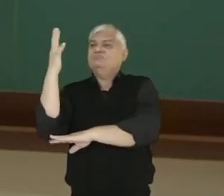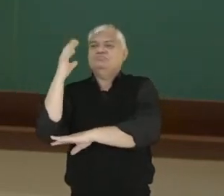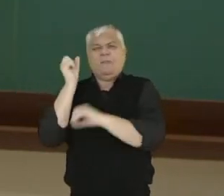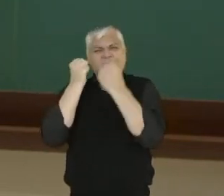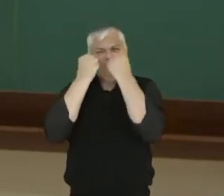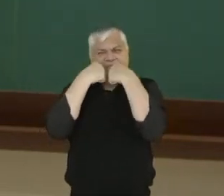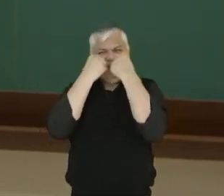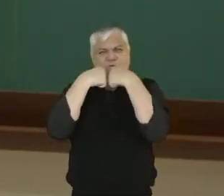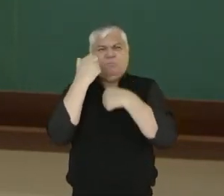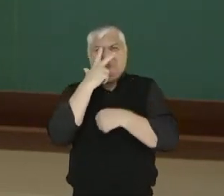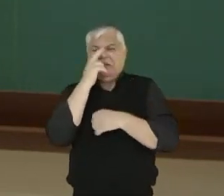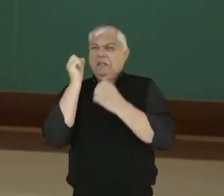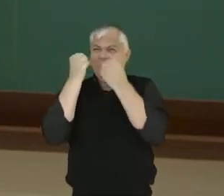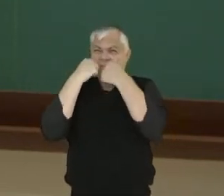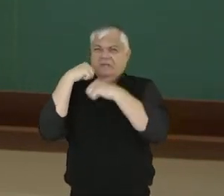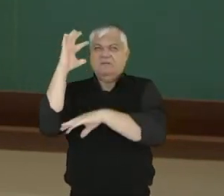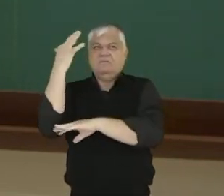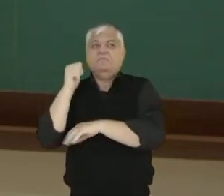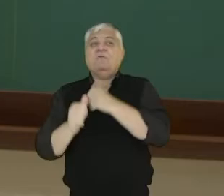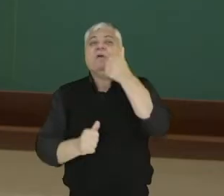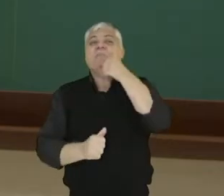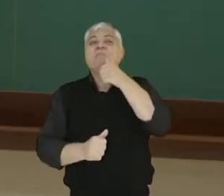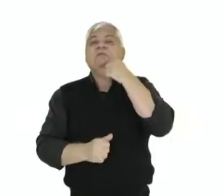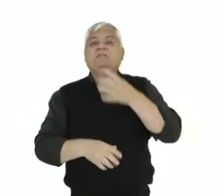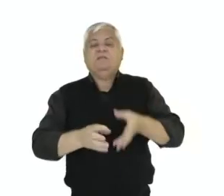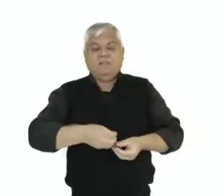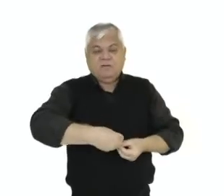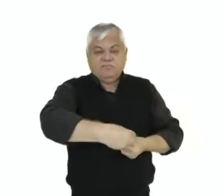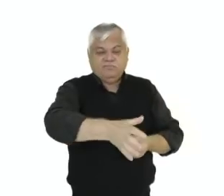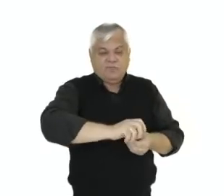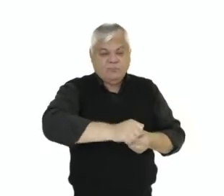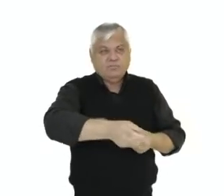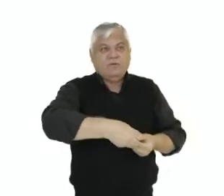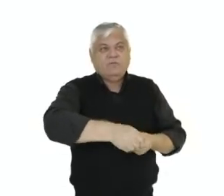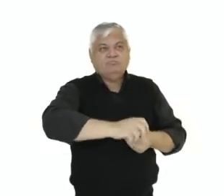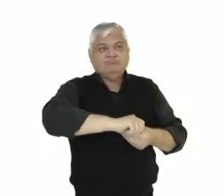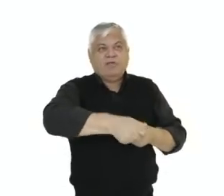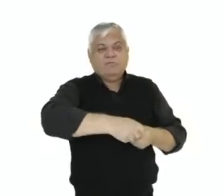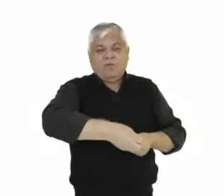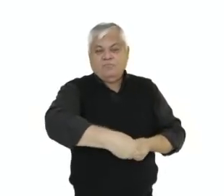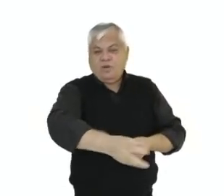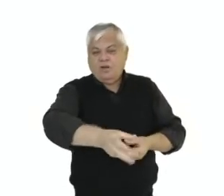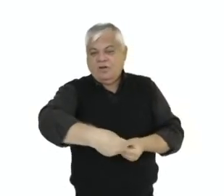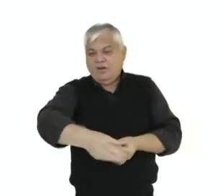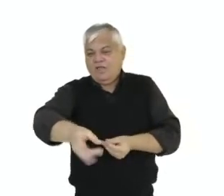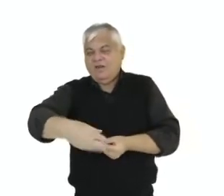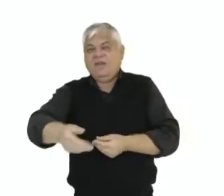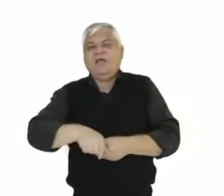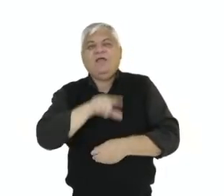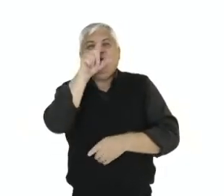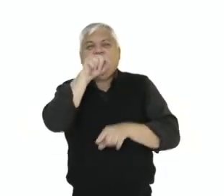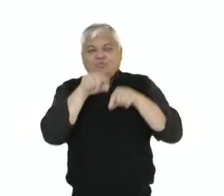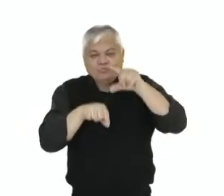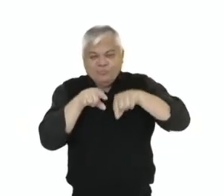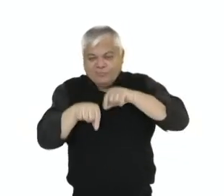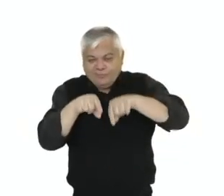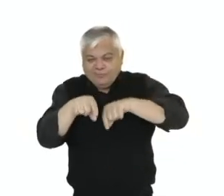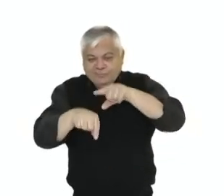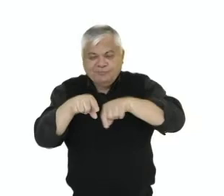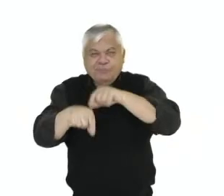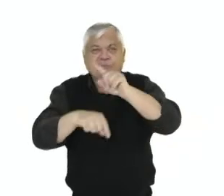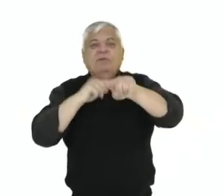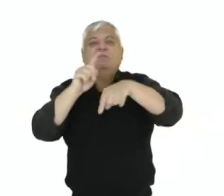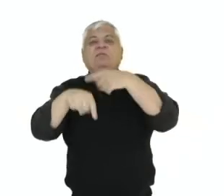milho aqui, tem uma menina com o milho esbugalhando o milho, o milho está alimentando a galinha, depois as galinhas,